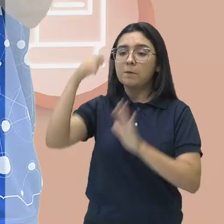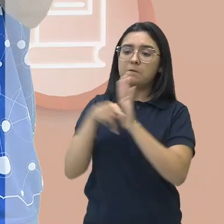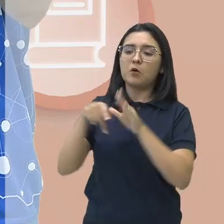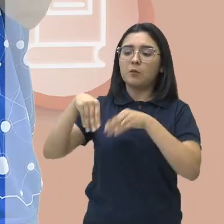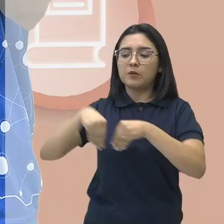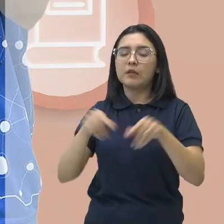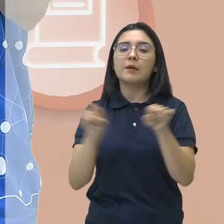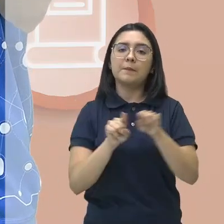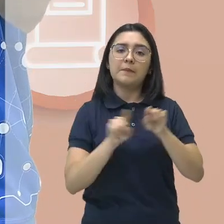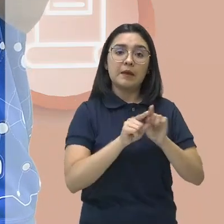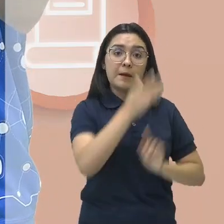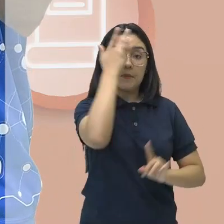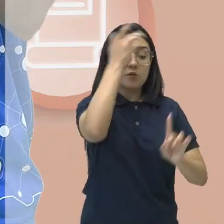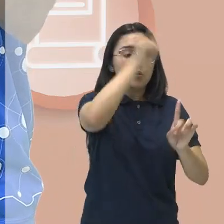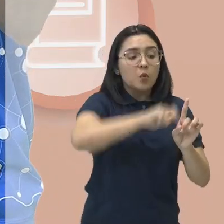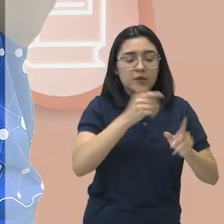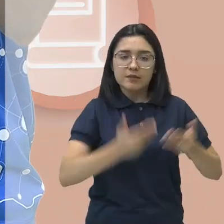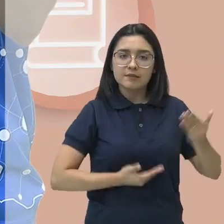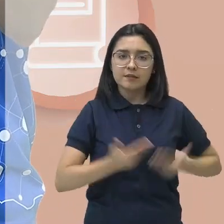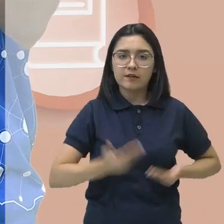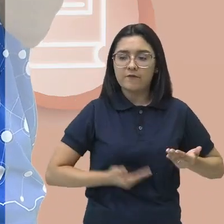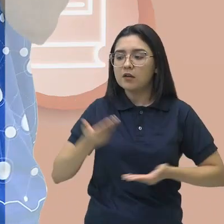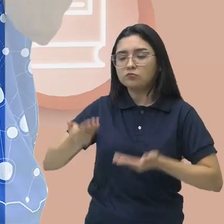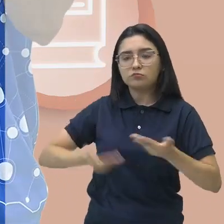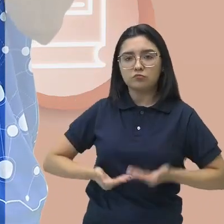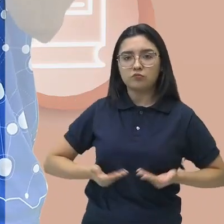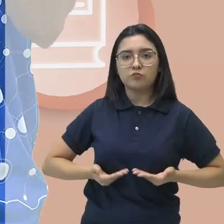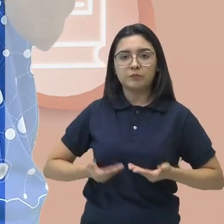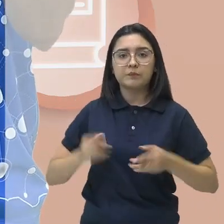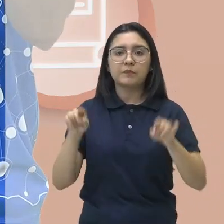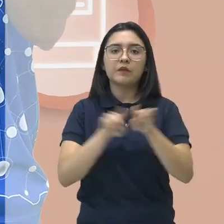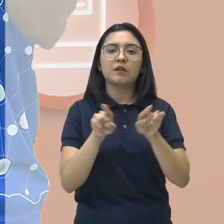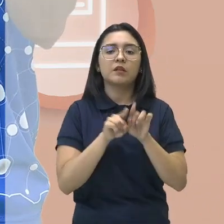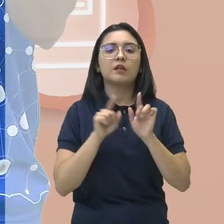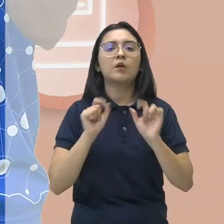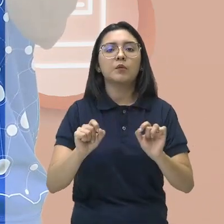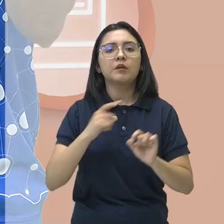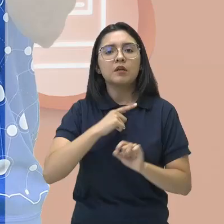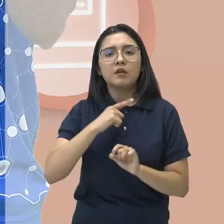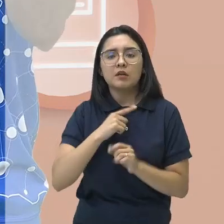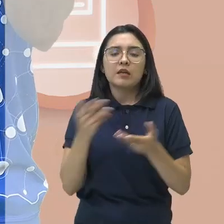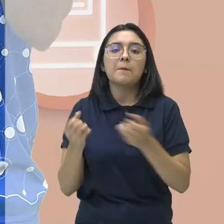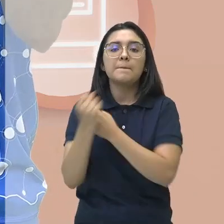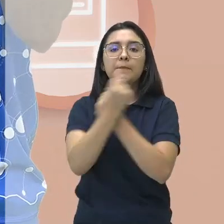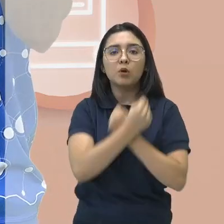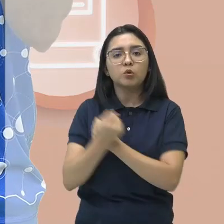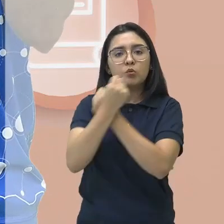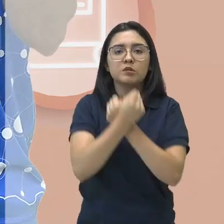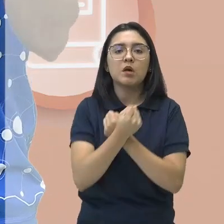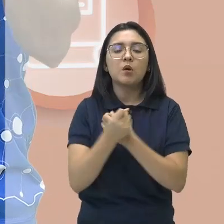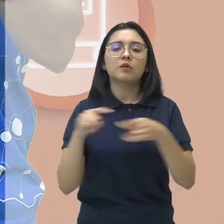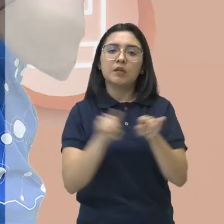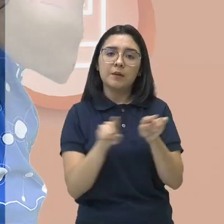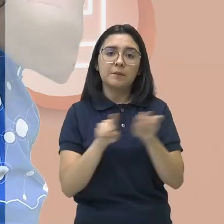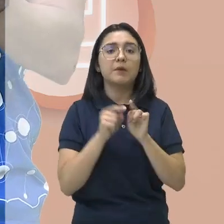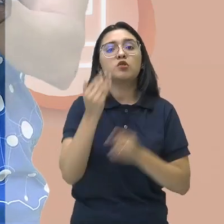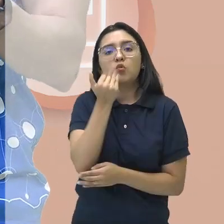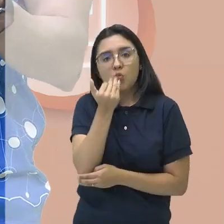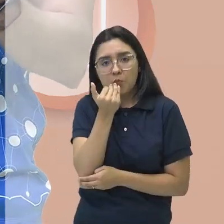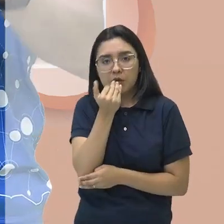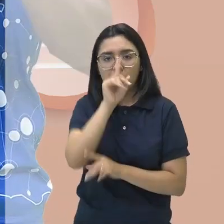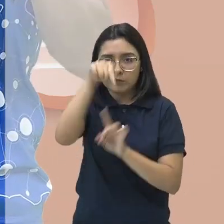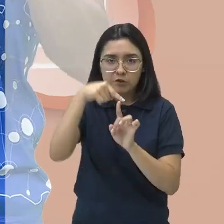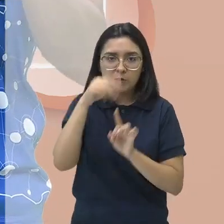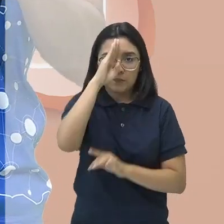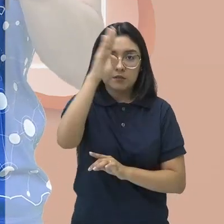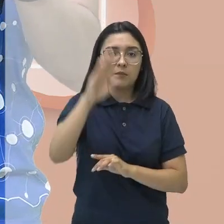tem o servo, que é a pessoa que vai trabalhar na terra do senhor feudal, em busca ali de proteção especial, mas também de alimentos,